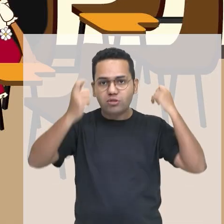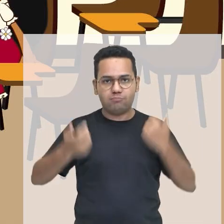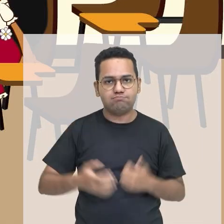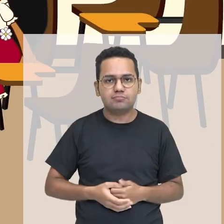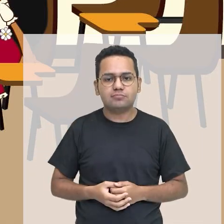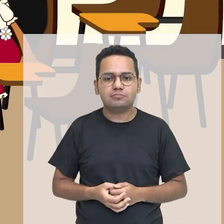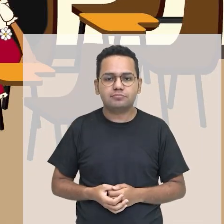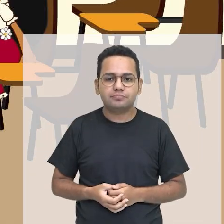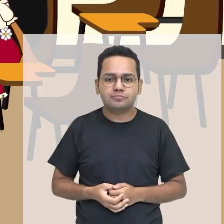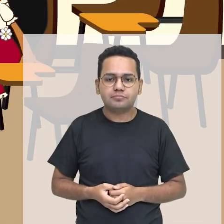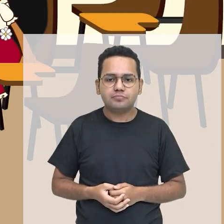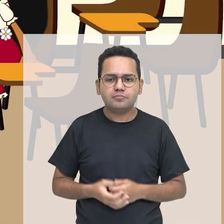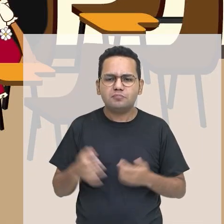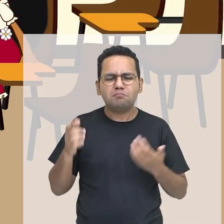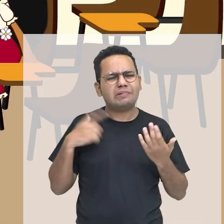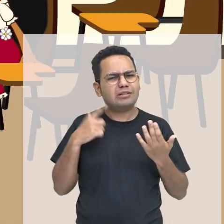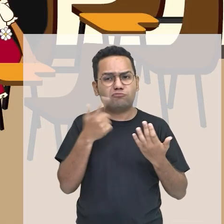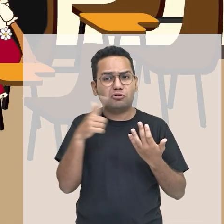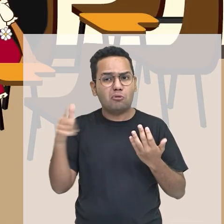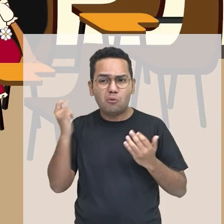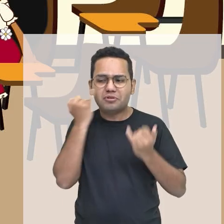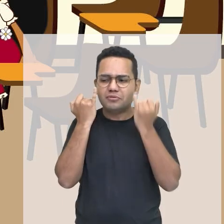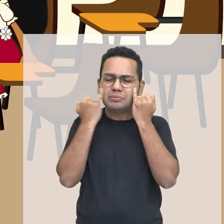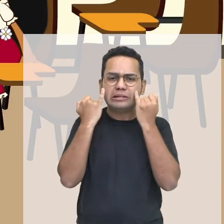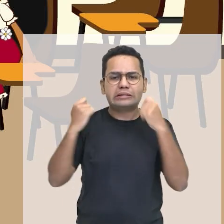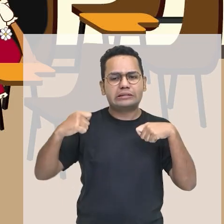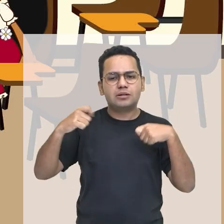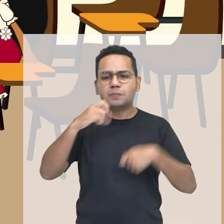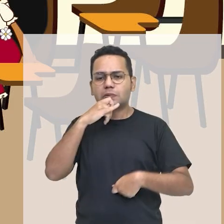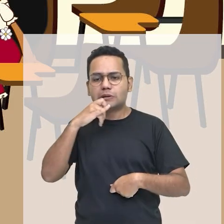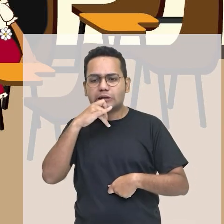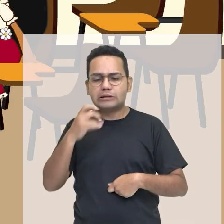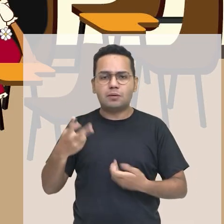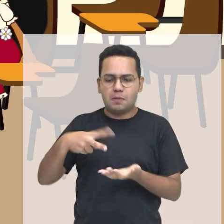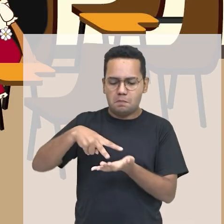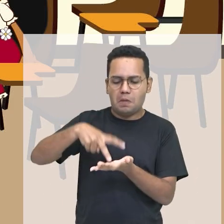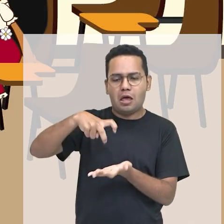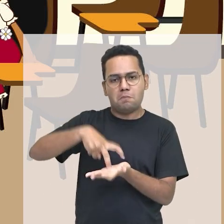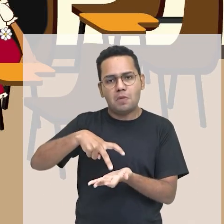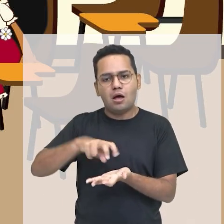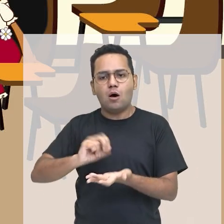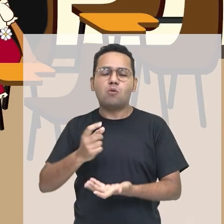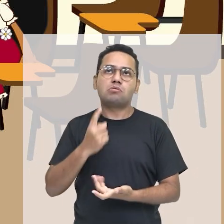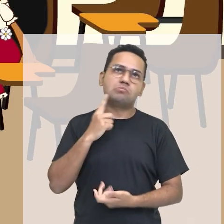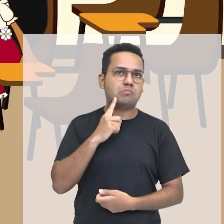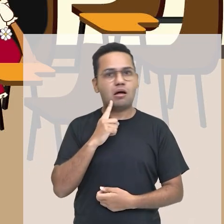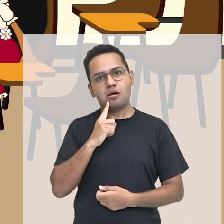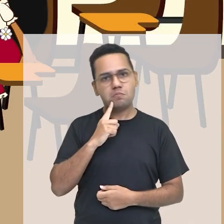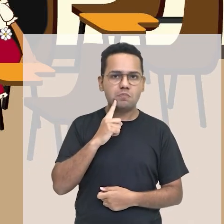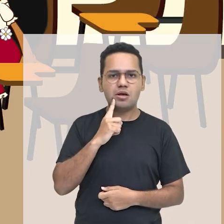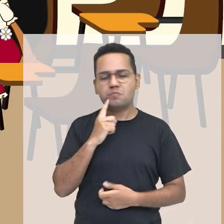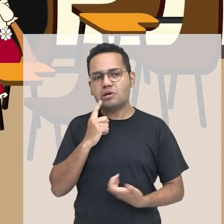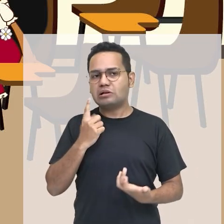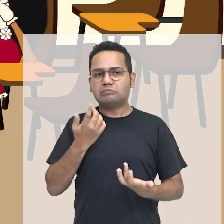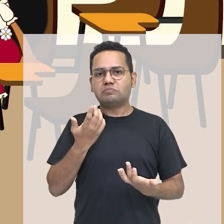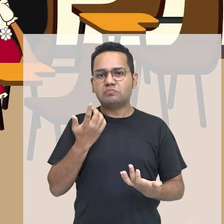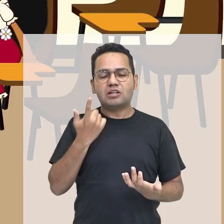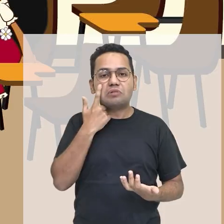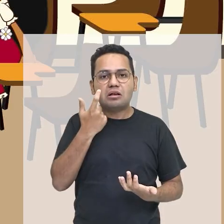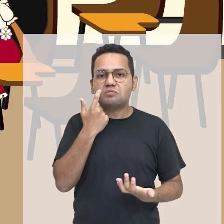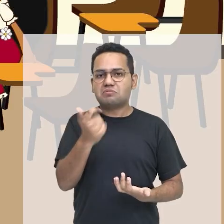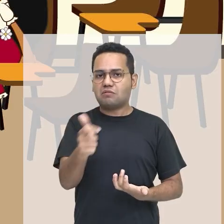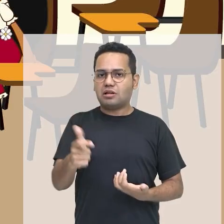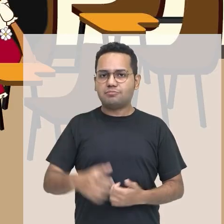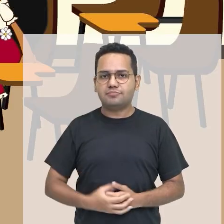atenção. E muitos detalhes ali saltaram aos olhos, né? Ele ficou batendo o pé, ficou mexendo a cabeça, claramente desinteressado. Isso